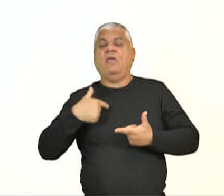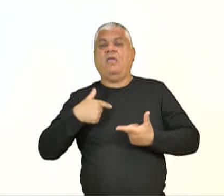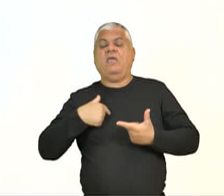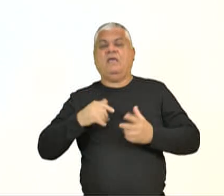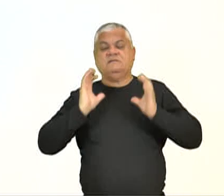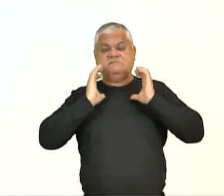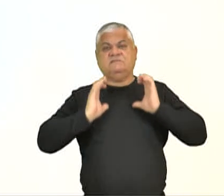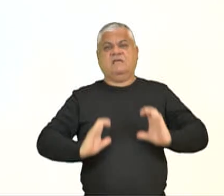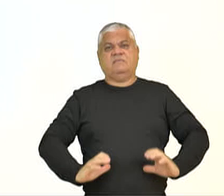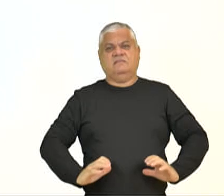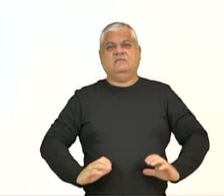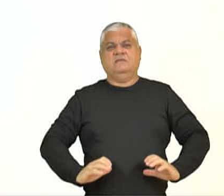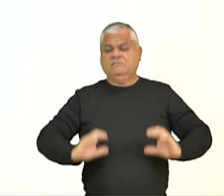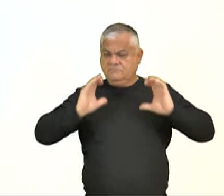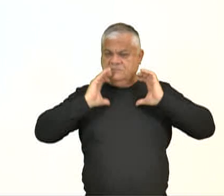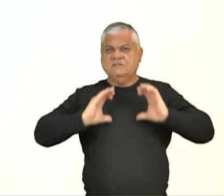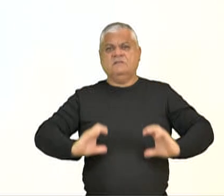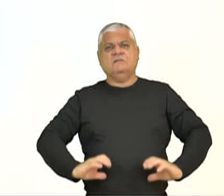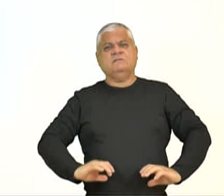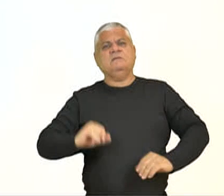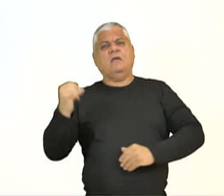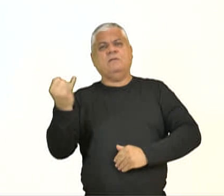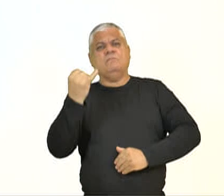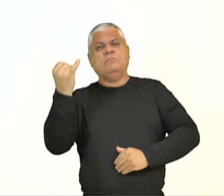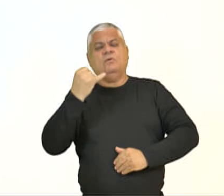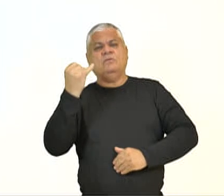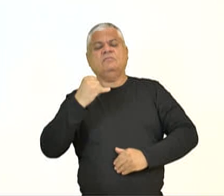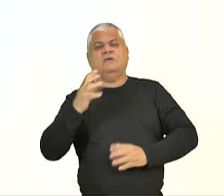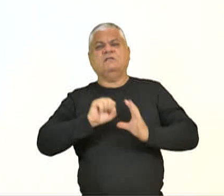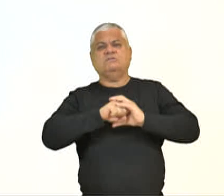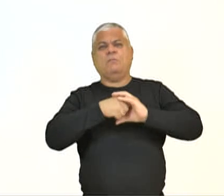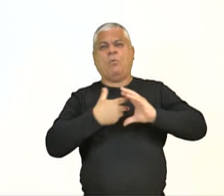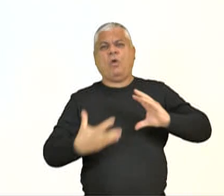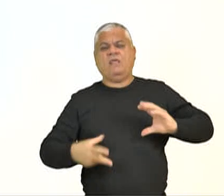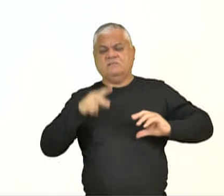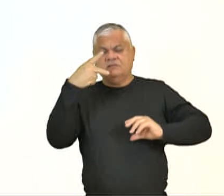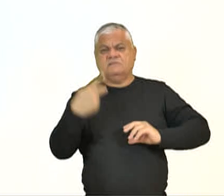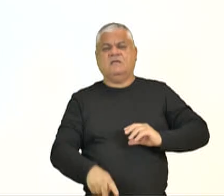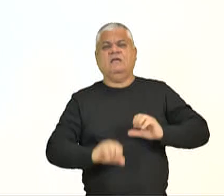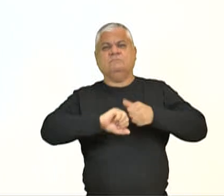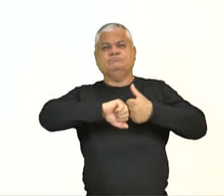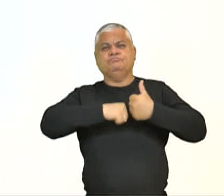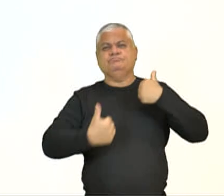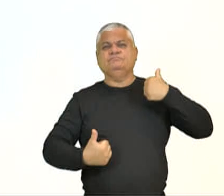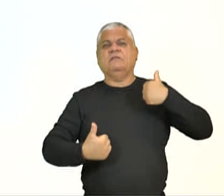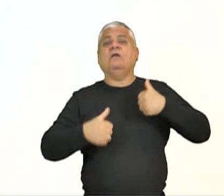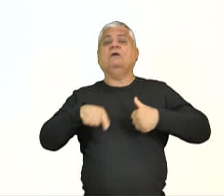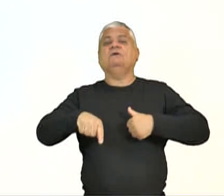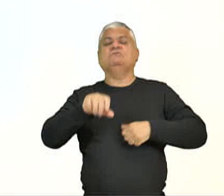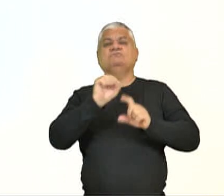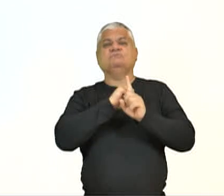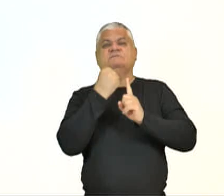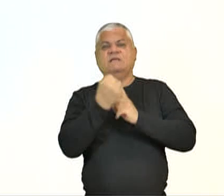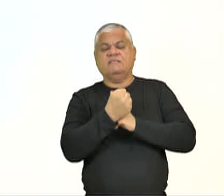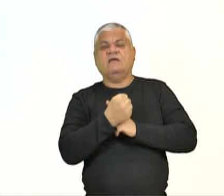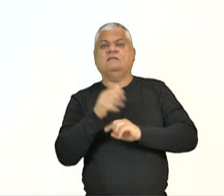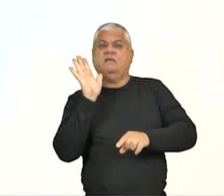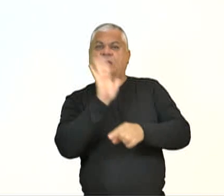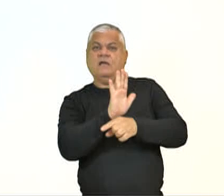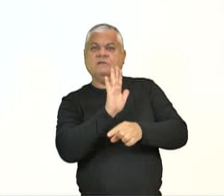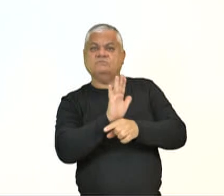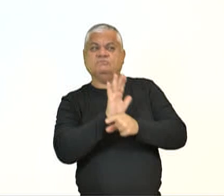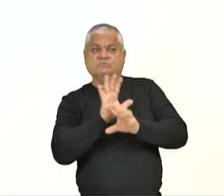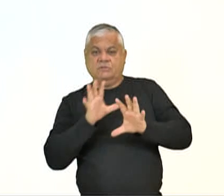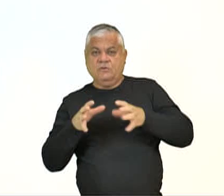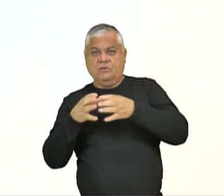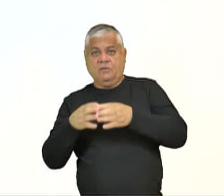cidadania e demonstra a importância da democracia na sociedade. Isso porque o órgão permite ao cidadão